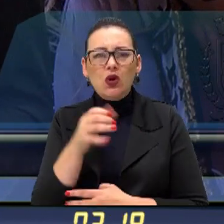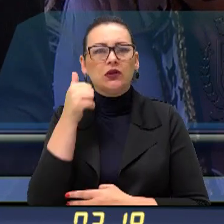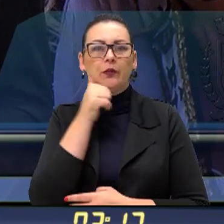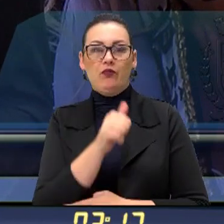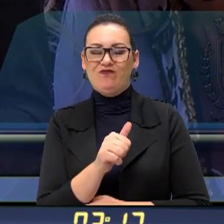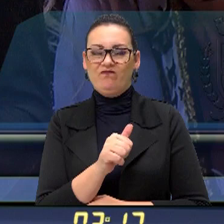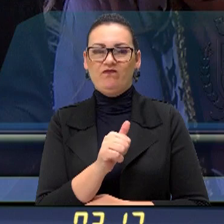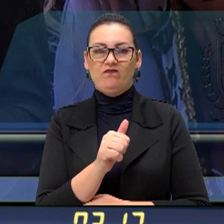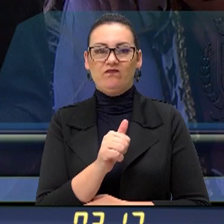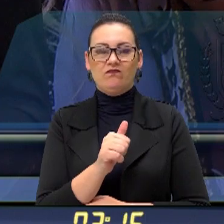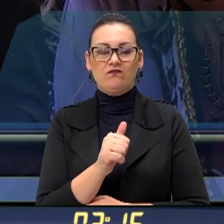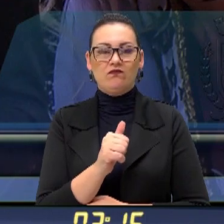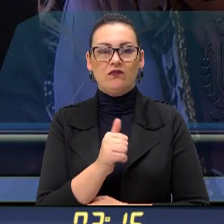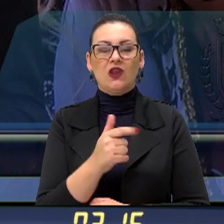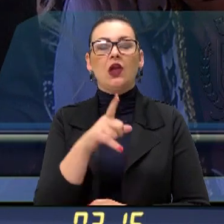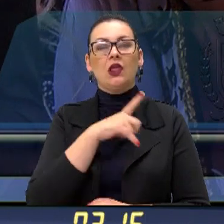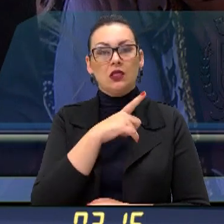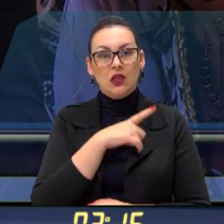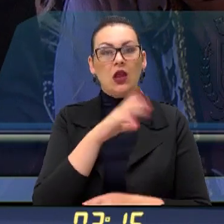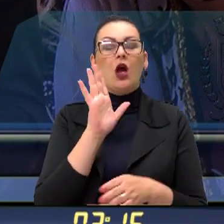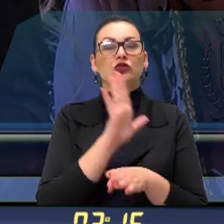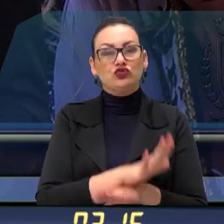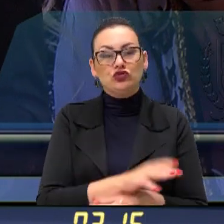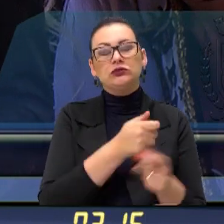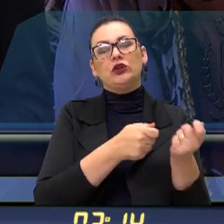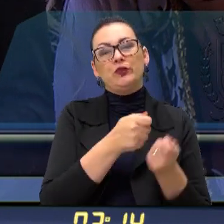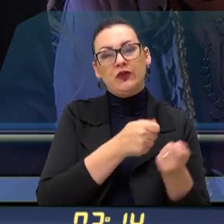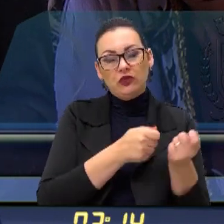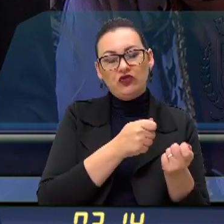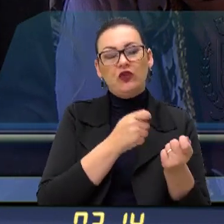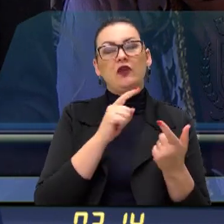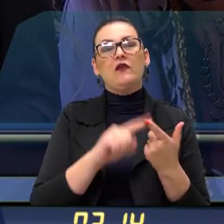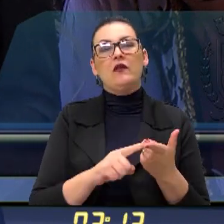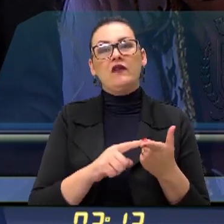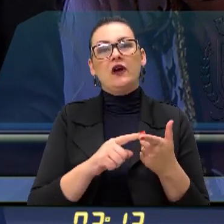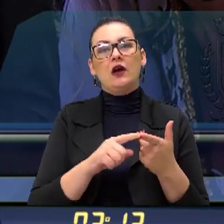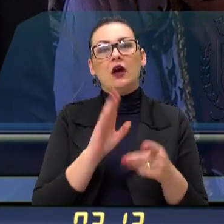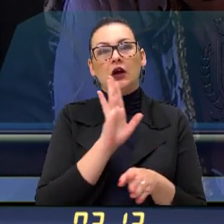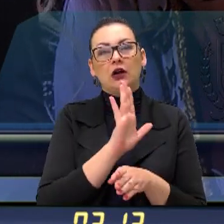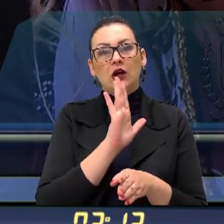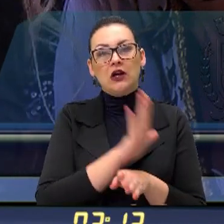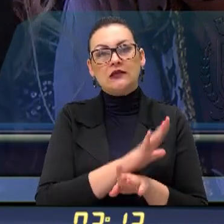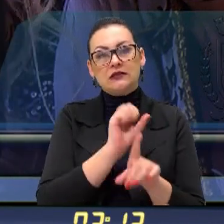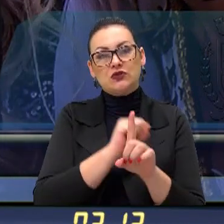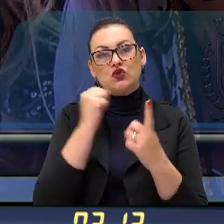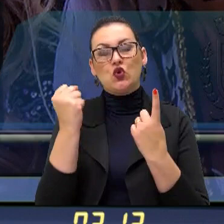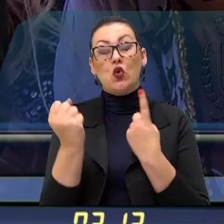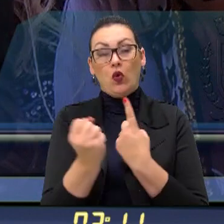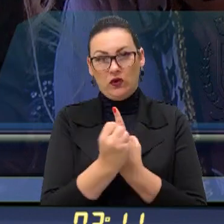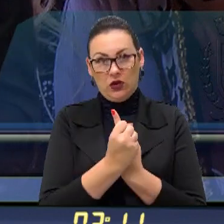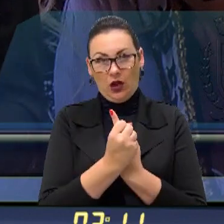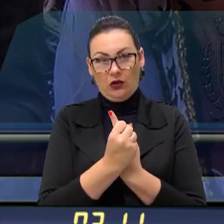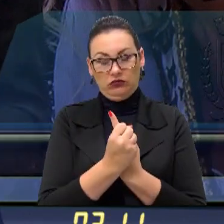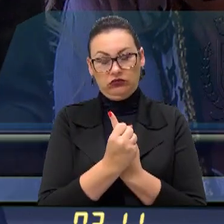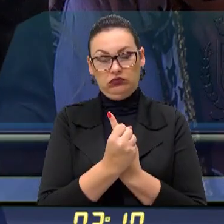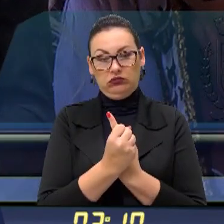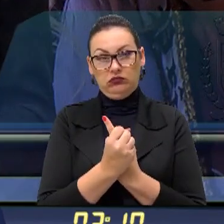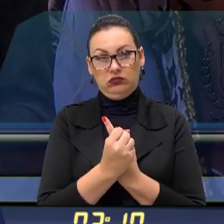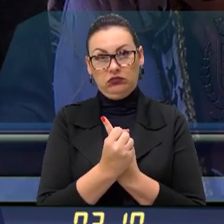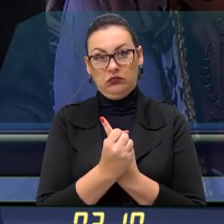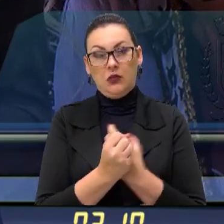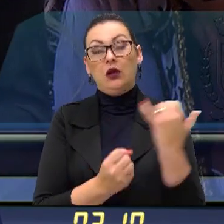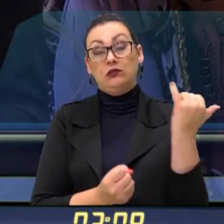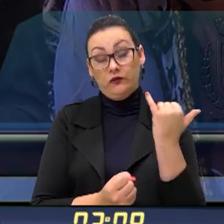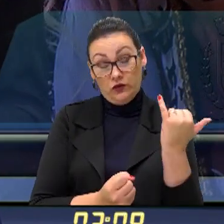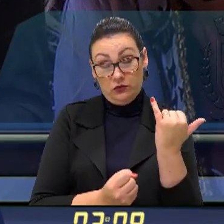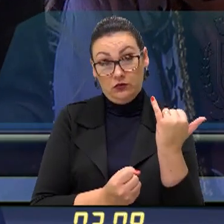as mulheres. Temos lá uma auxiliar administrativa e uma assistente social, segundo